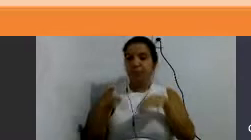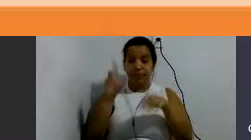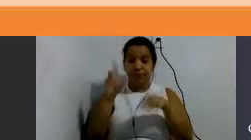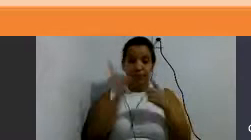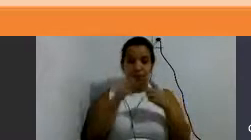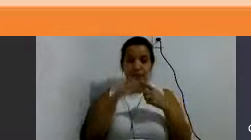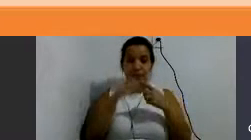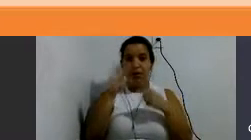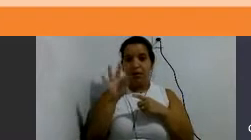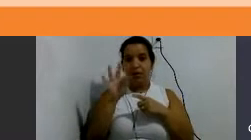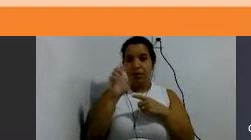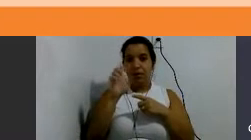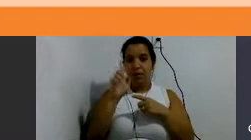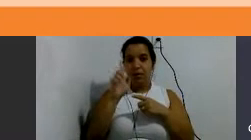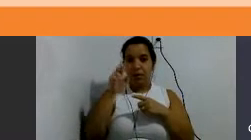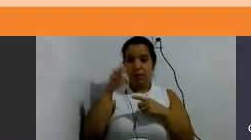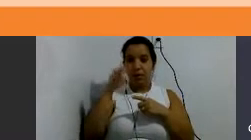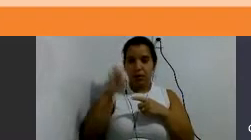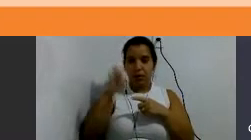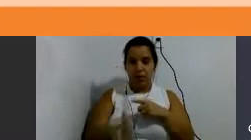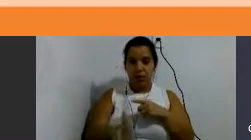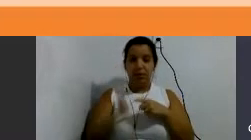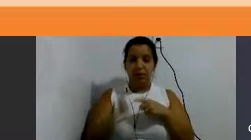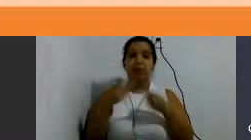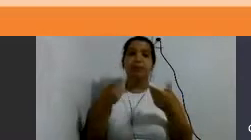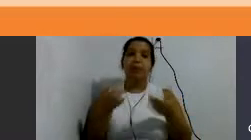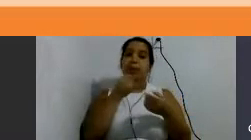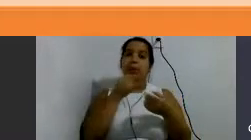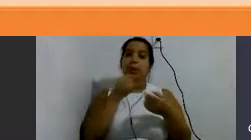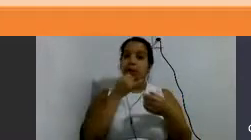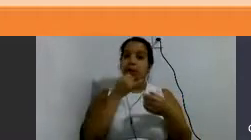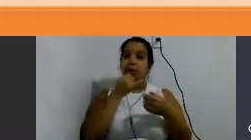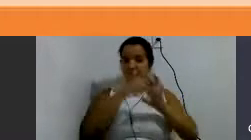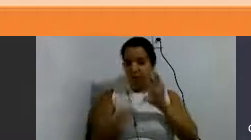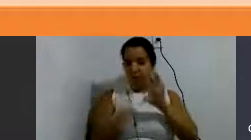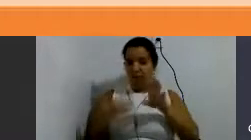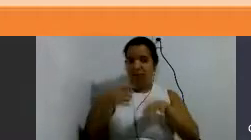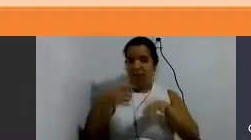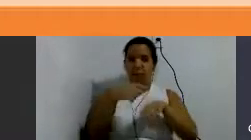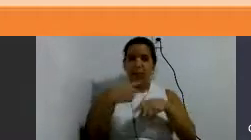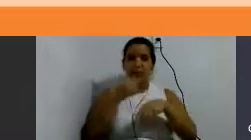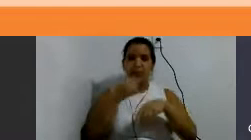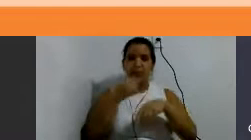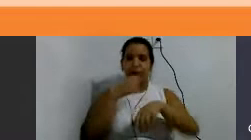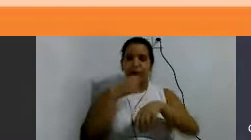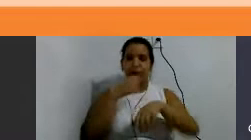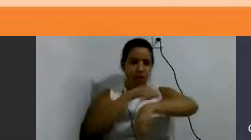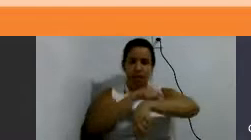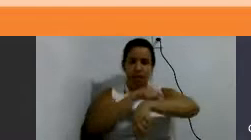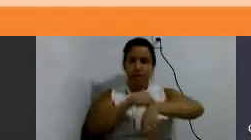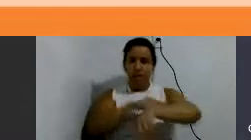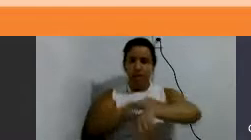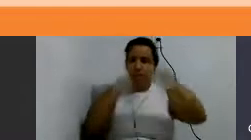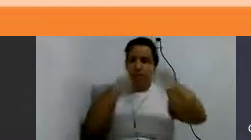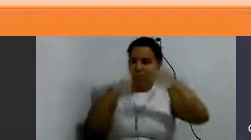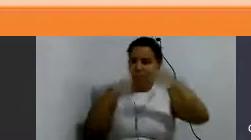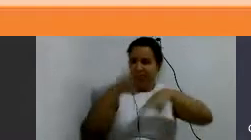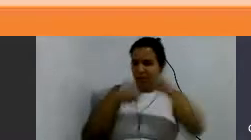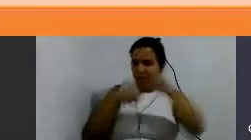Diagnóstico clínico. É levado em consideração a característica da lesão associada à anamnese.